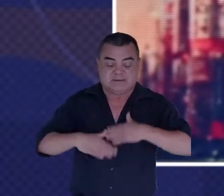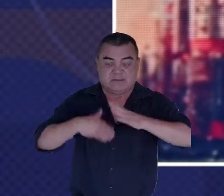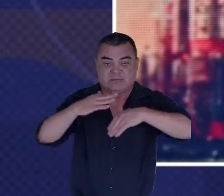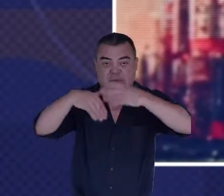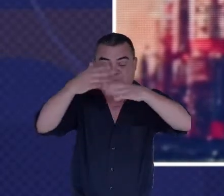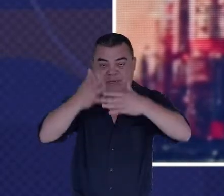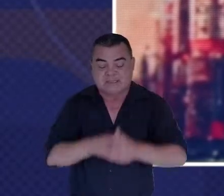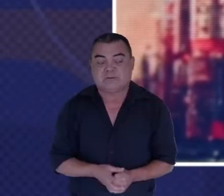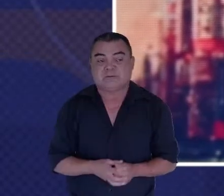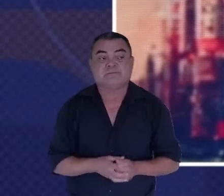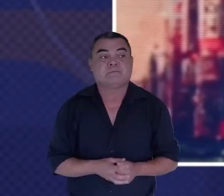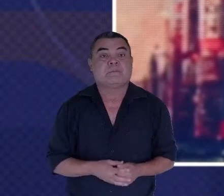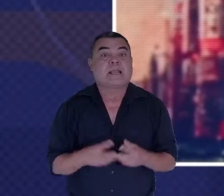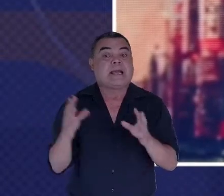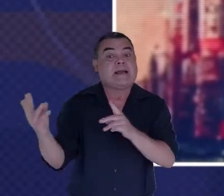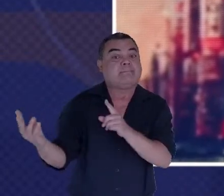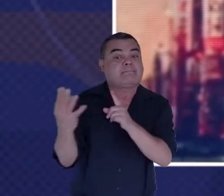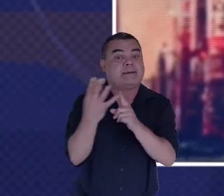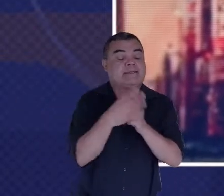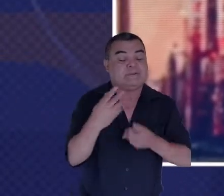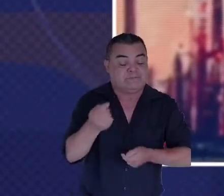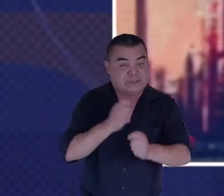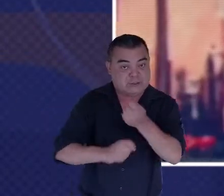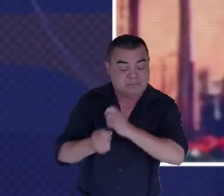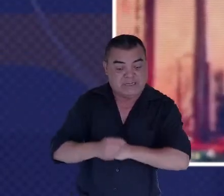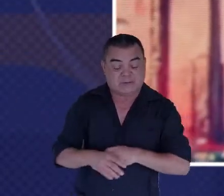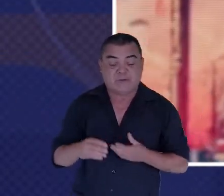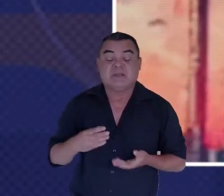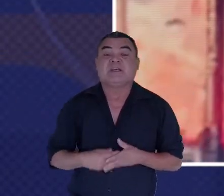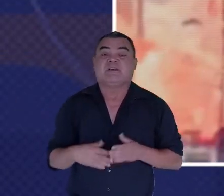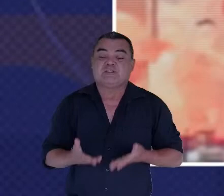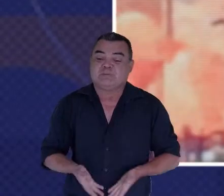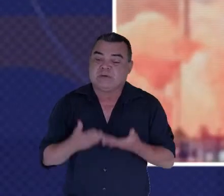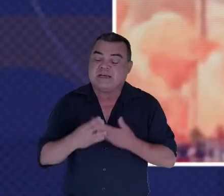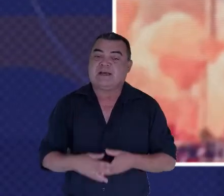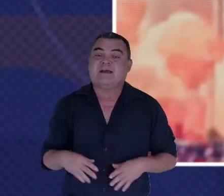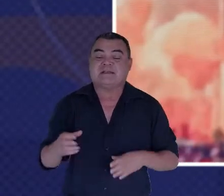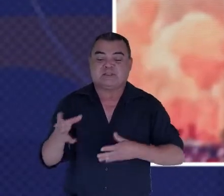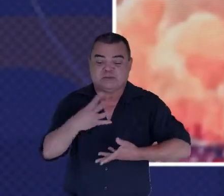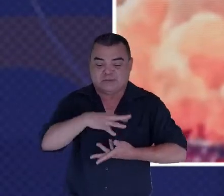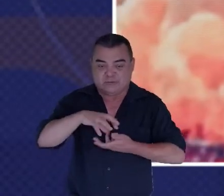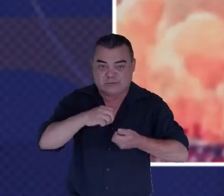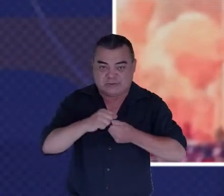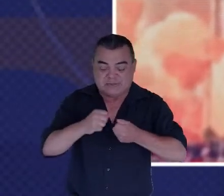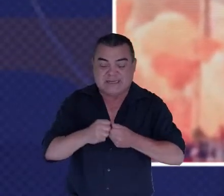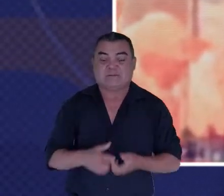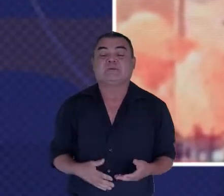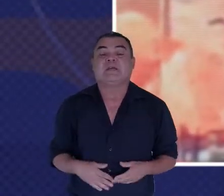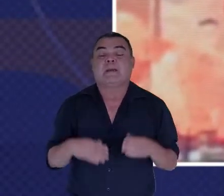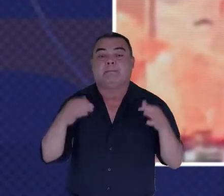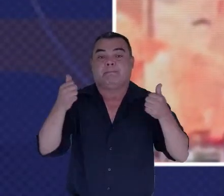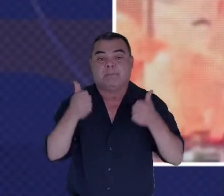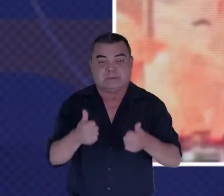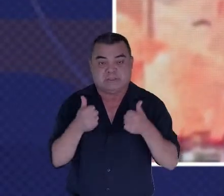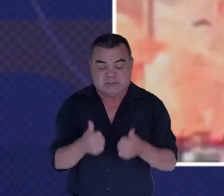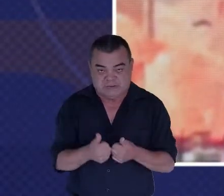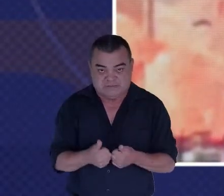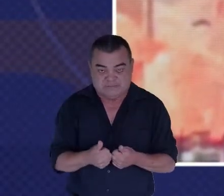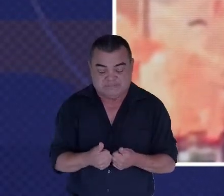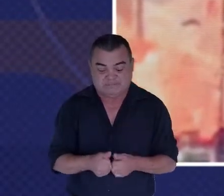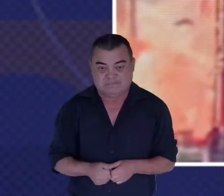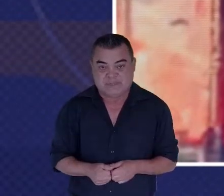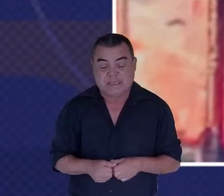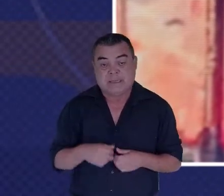desenvolvimento atrair investimento estimular desenvolvimento sustentável e gerar internalidade positivas e